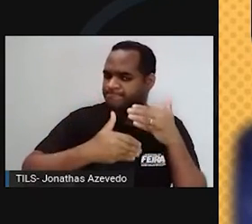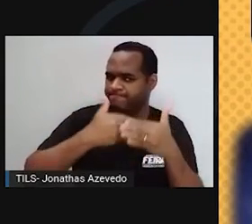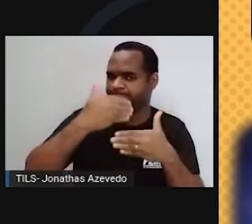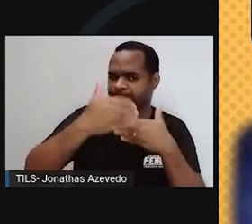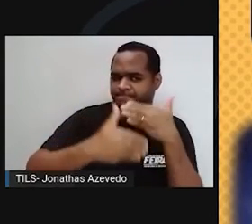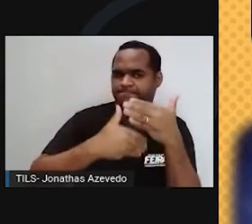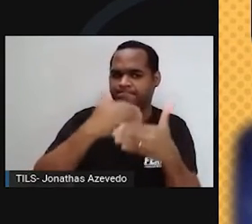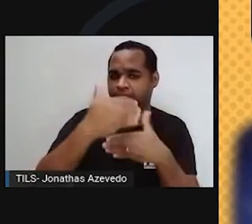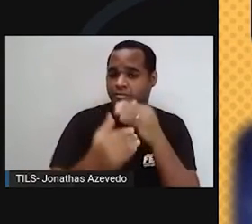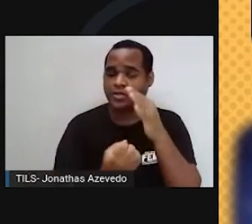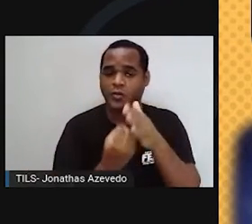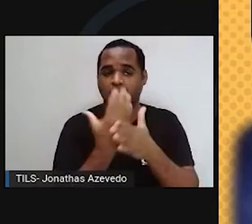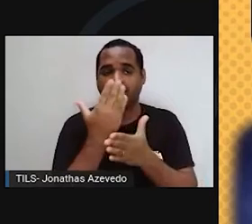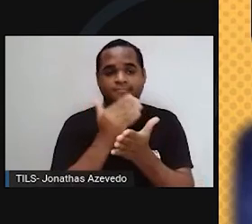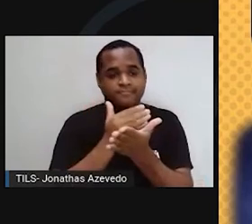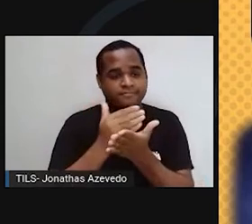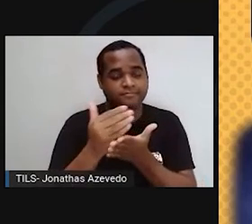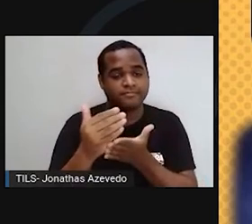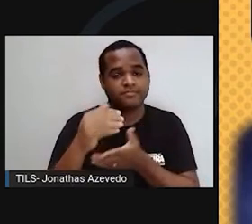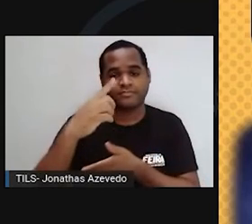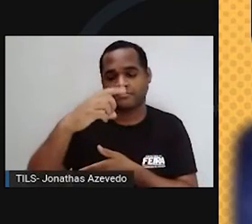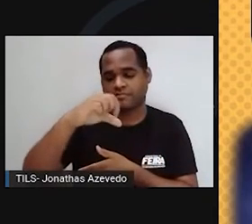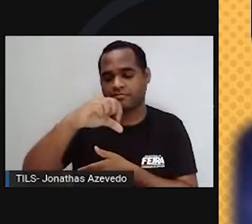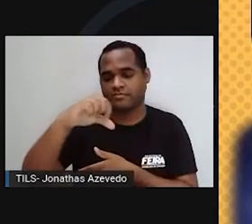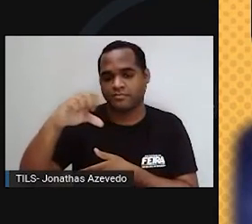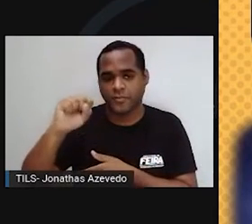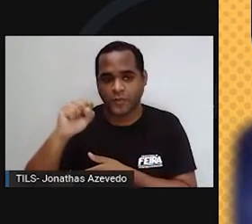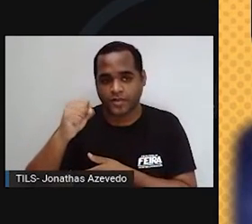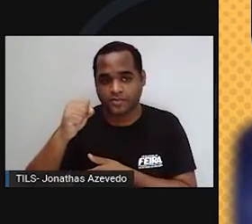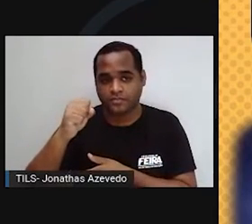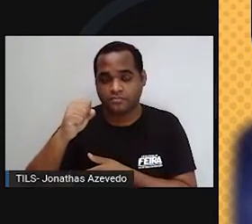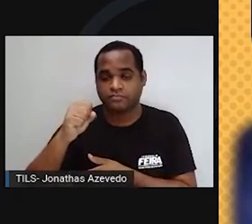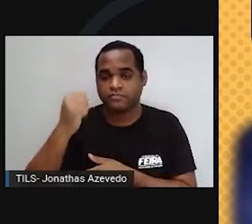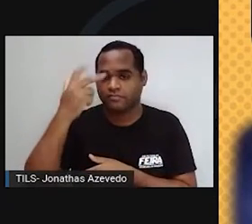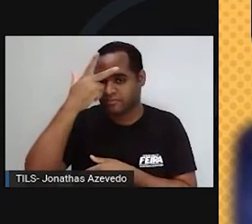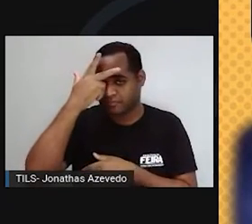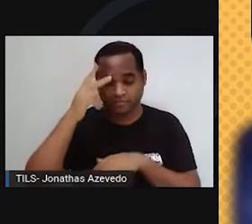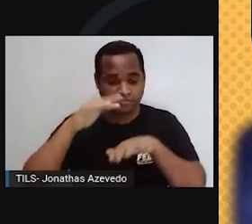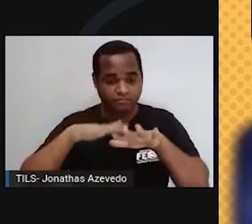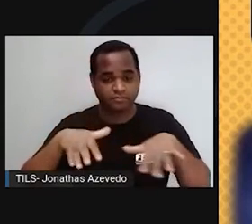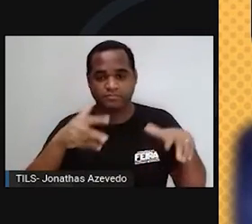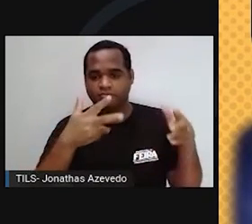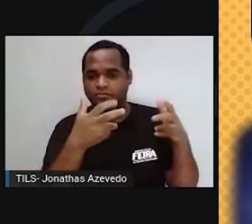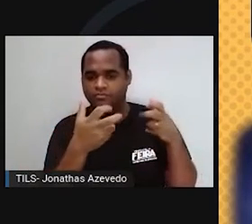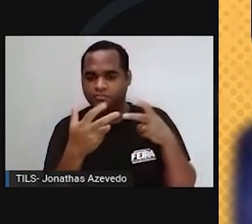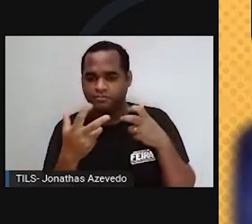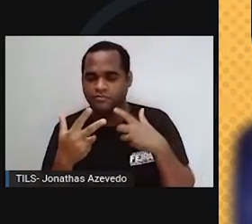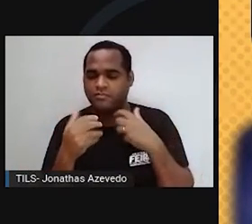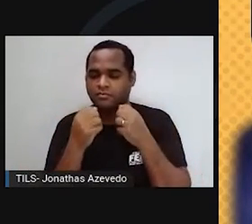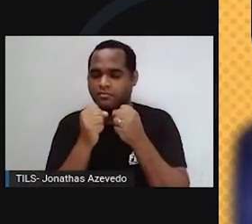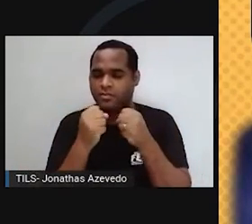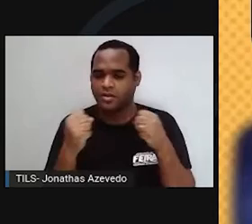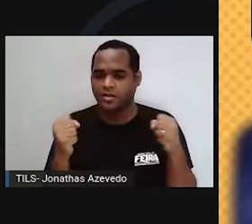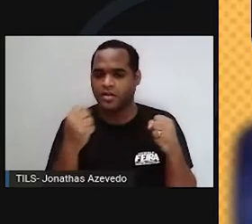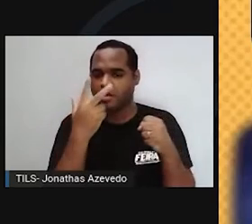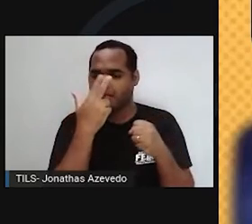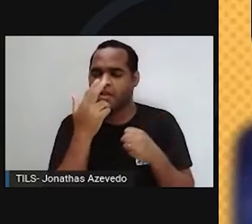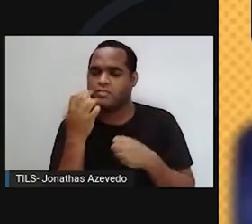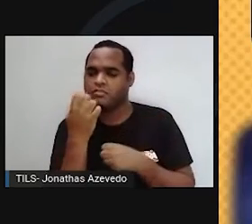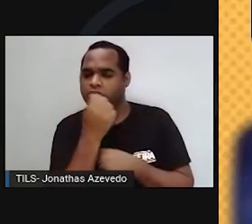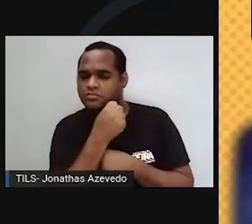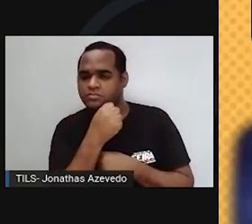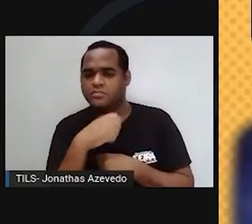seu início. Em 1998, observações mostraram que essa expansão é acelerada,